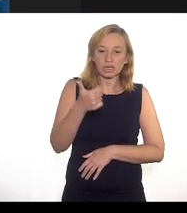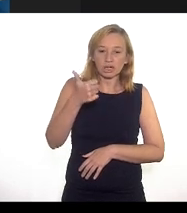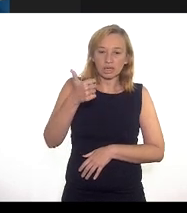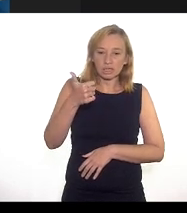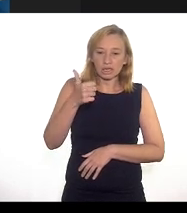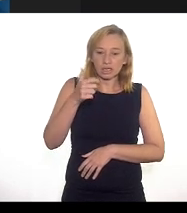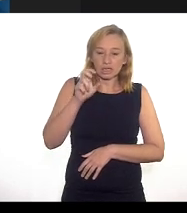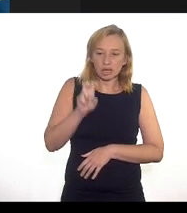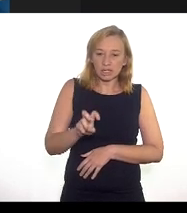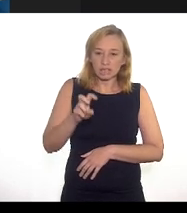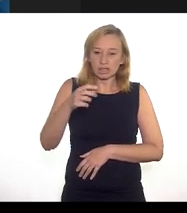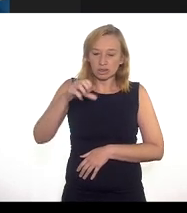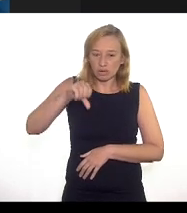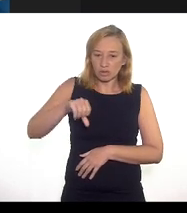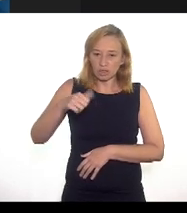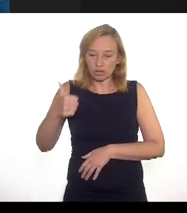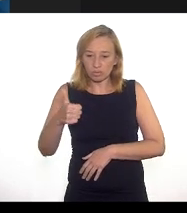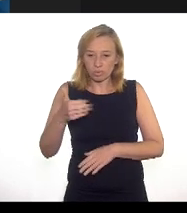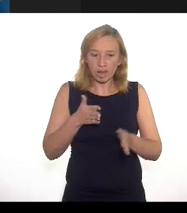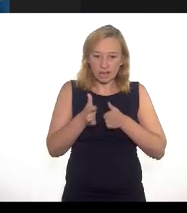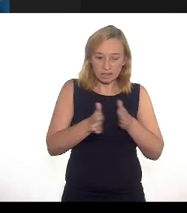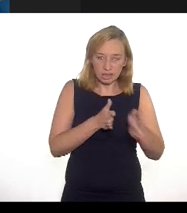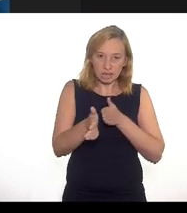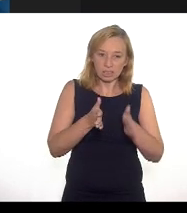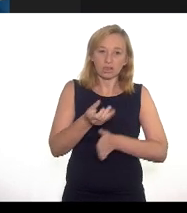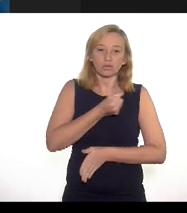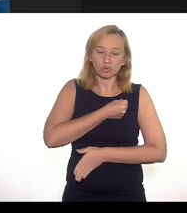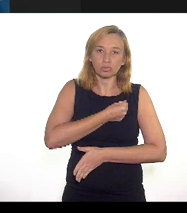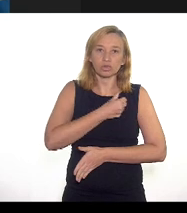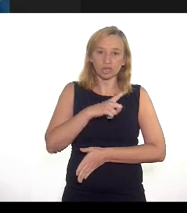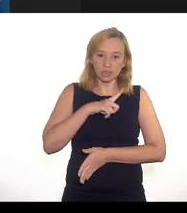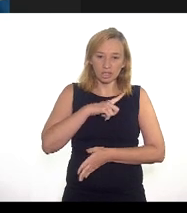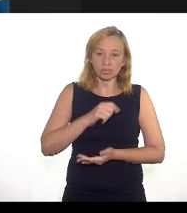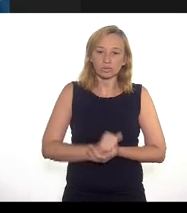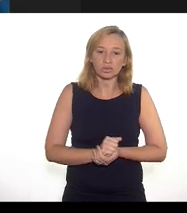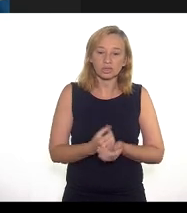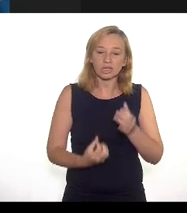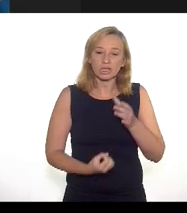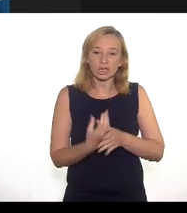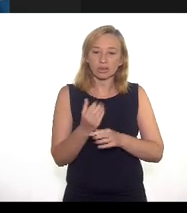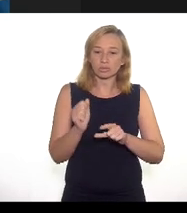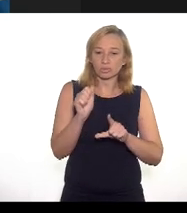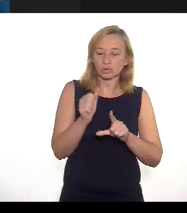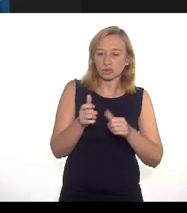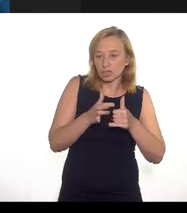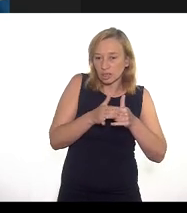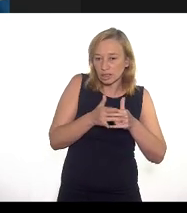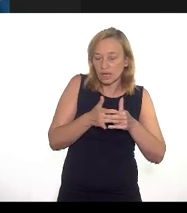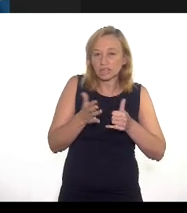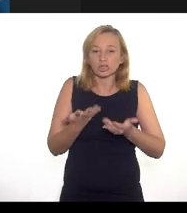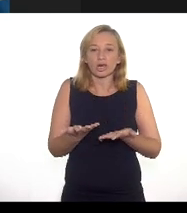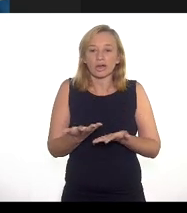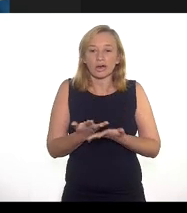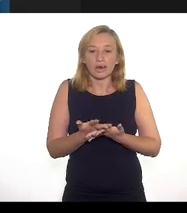211.591 acessos. Esses são os dados que a gente tem. Criamos canais